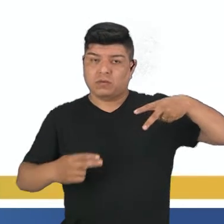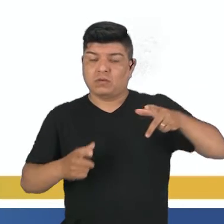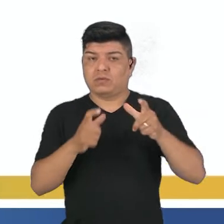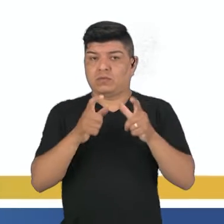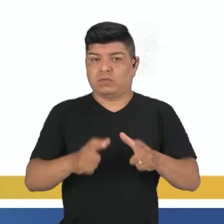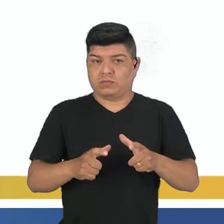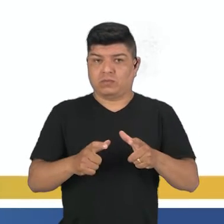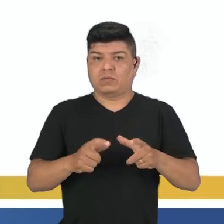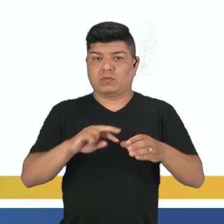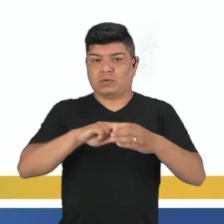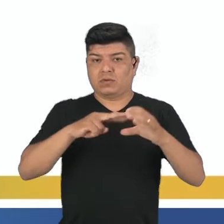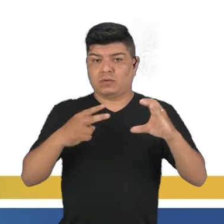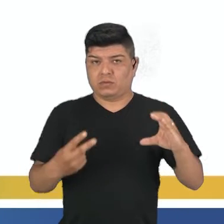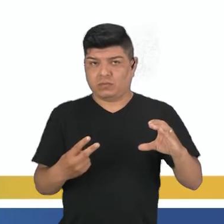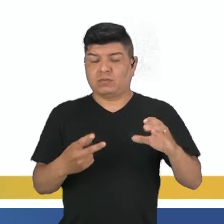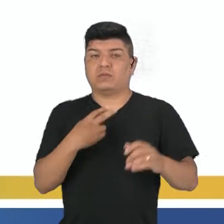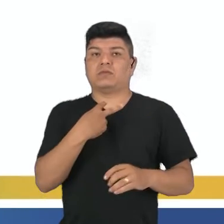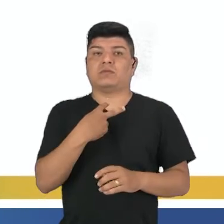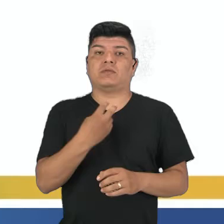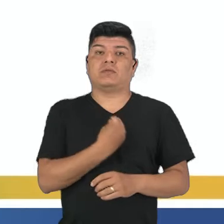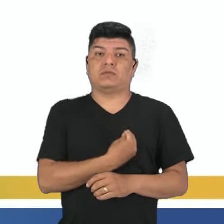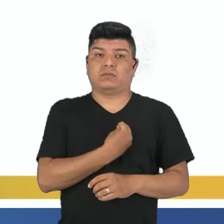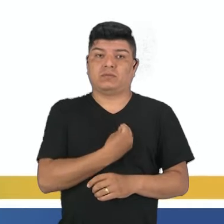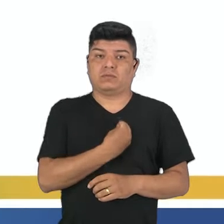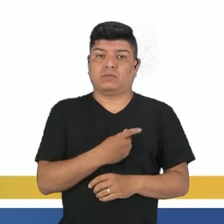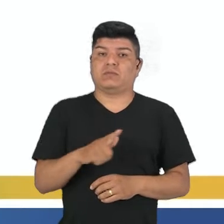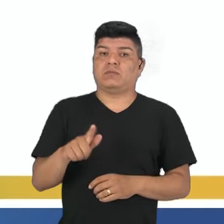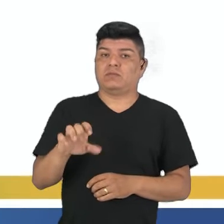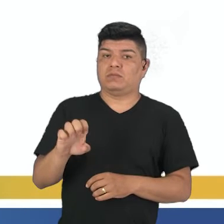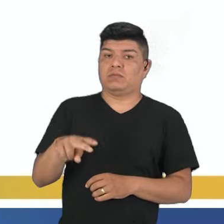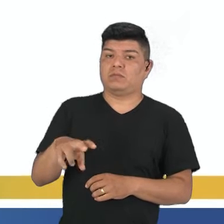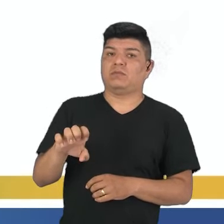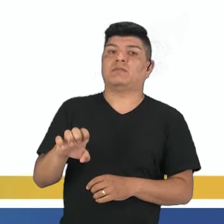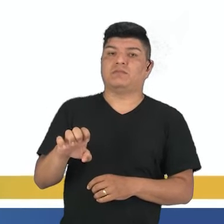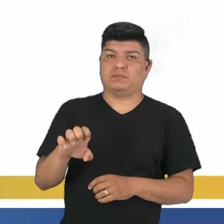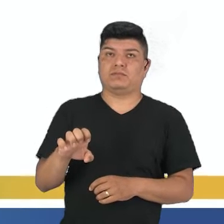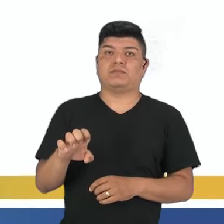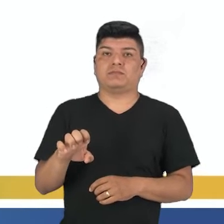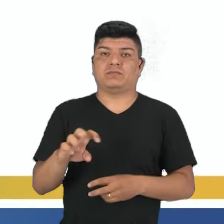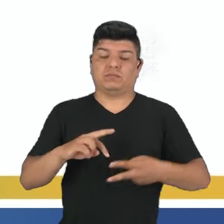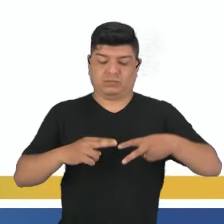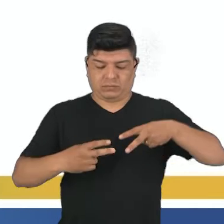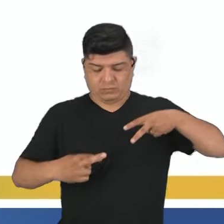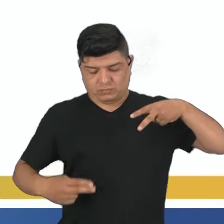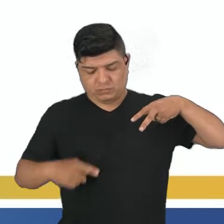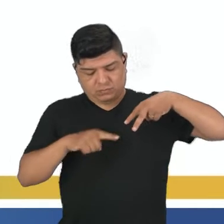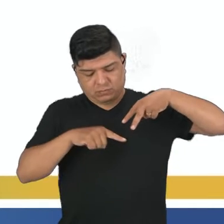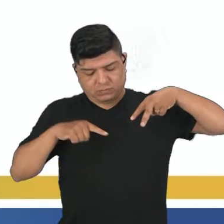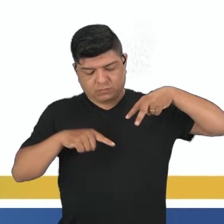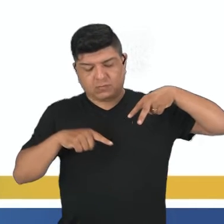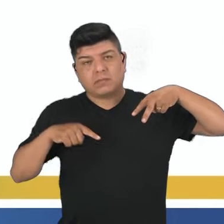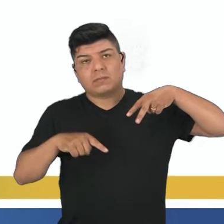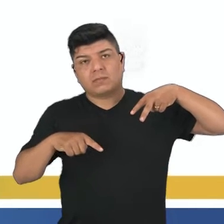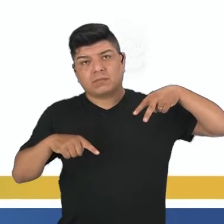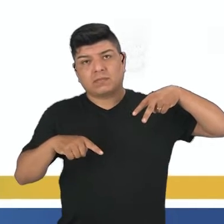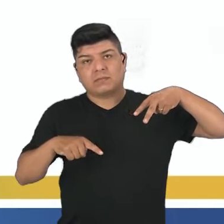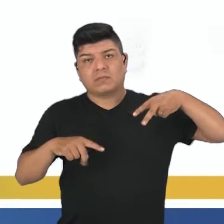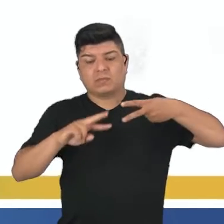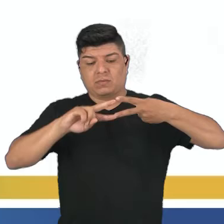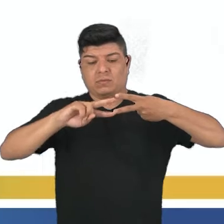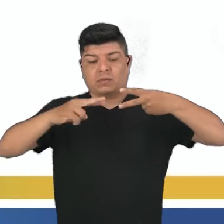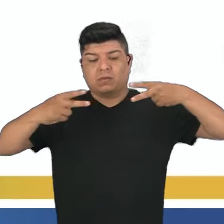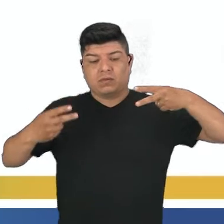do cromossomo onde se encontram os genes, né, que são os fragmentos de DNA. Nós temos os alelos, que